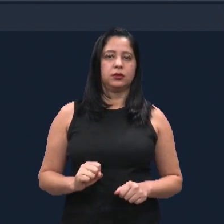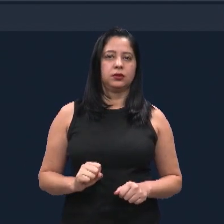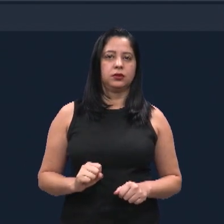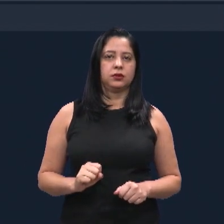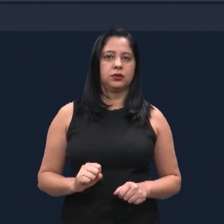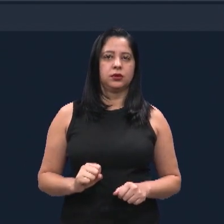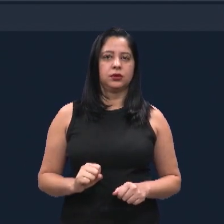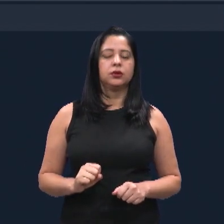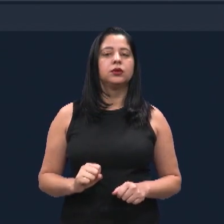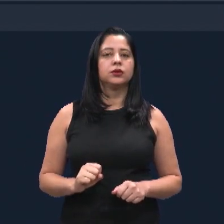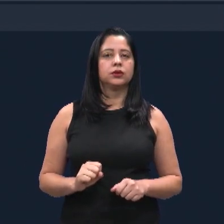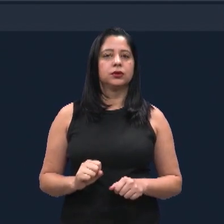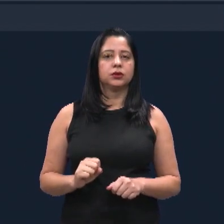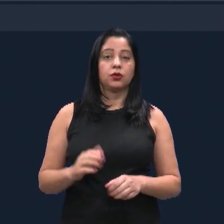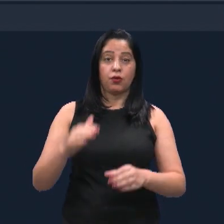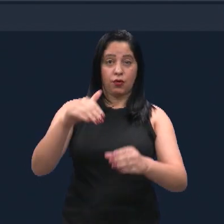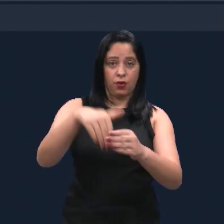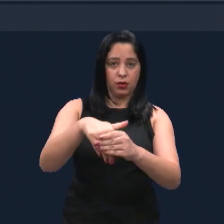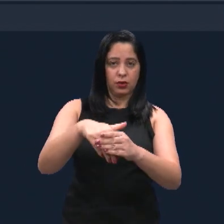registrar o seu voto.